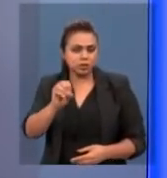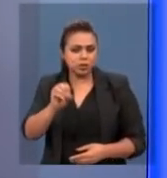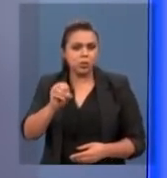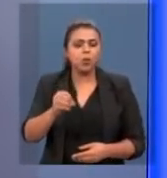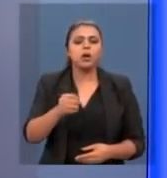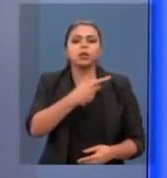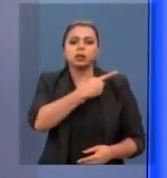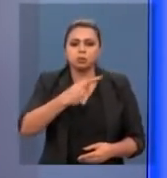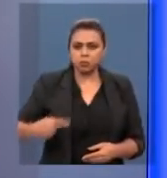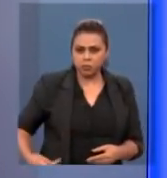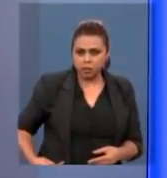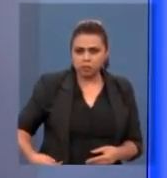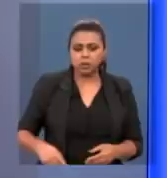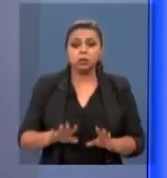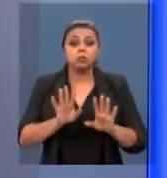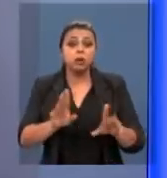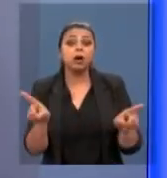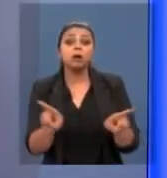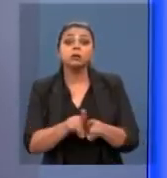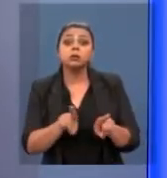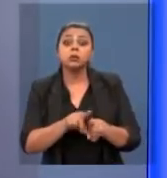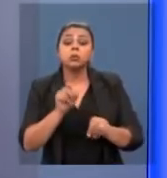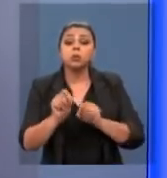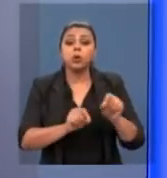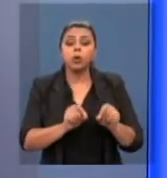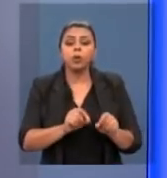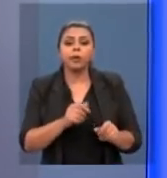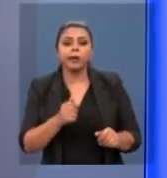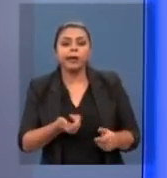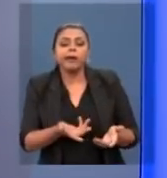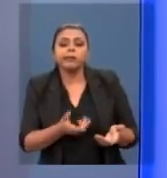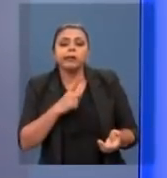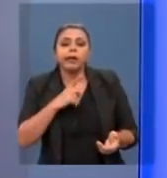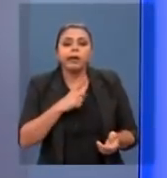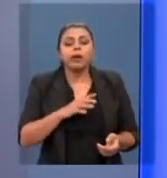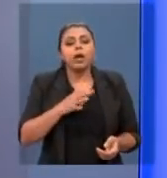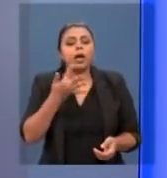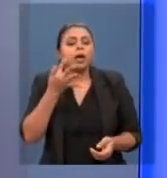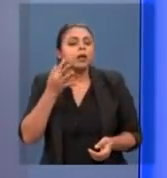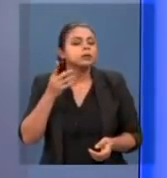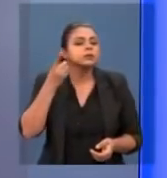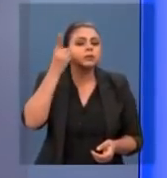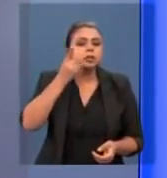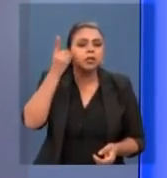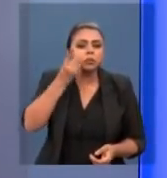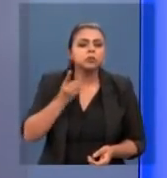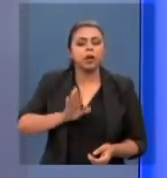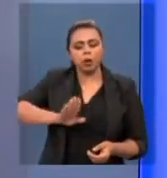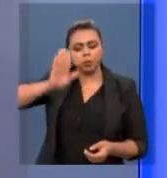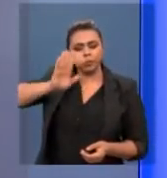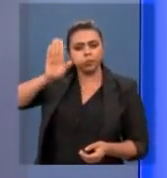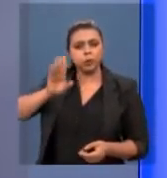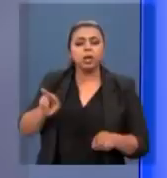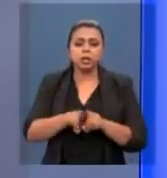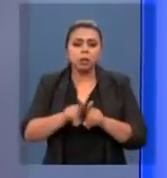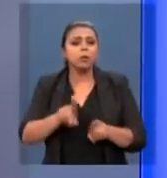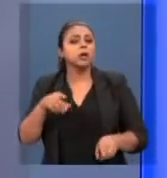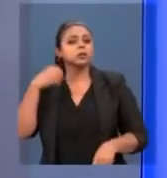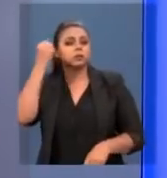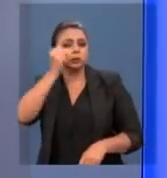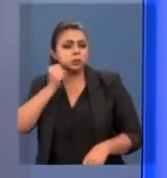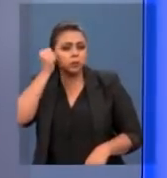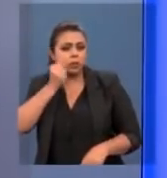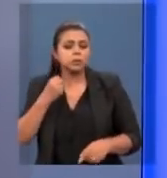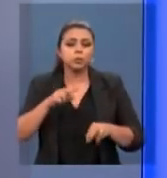presidente no bônus mas também nas nossas candidatas nós candidatos a deputados estaduais federais e senado então a gente